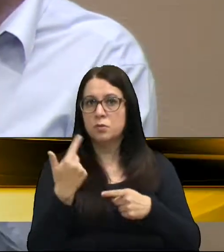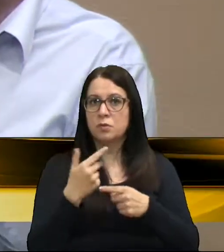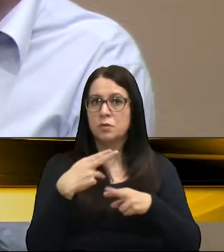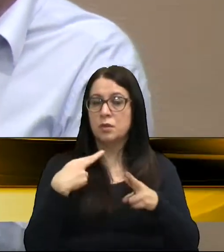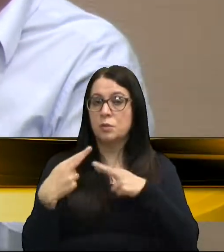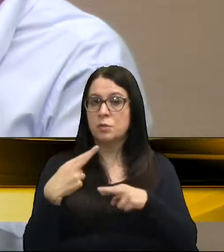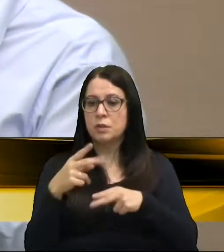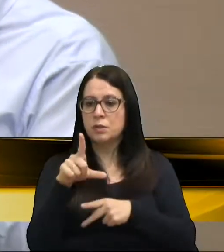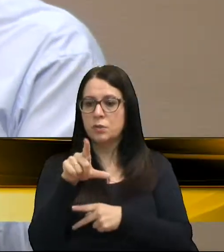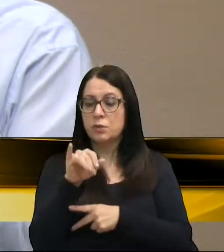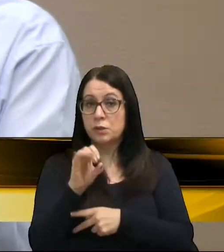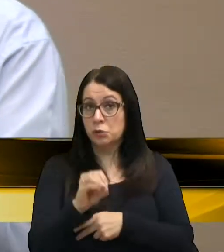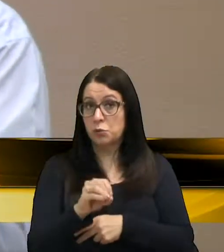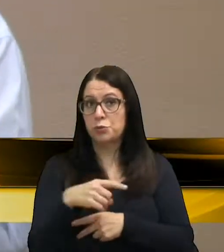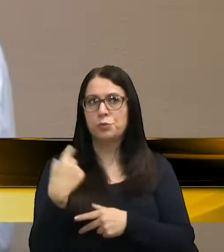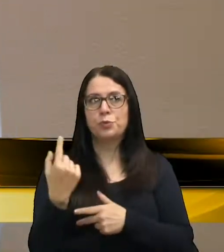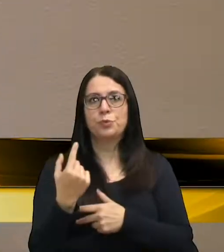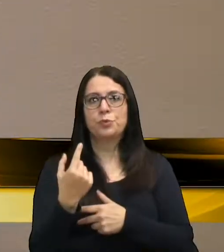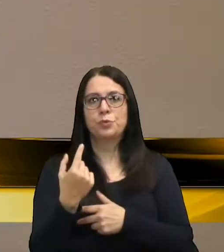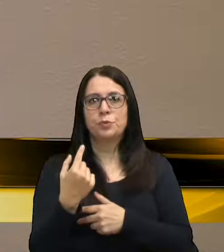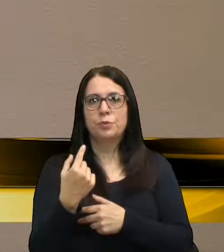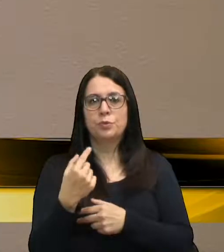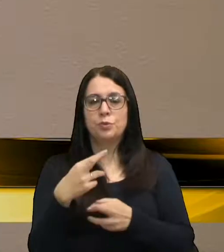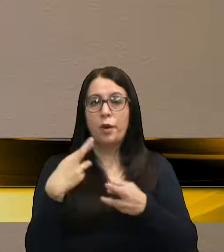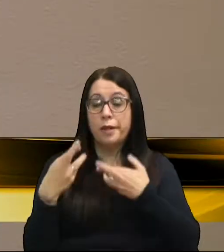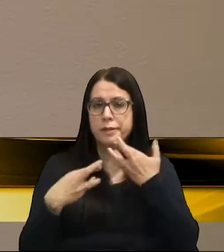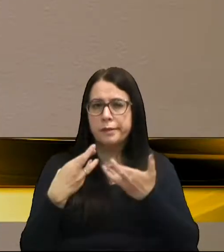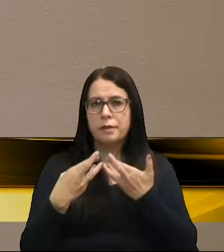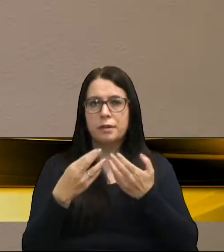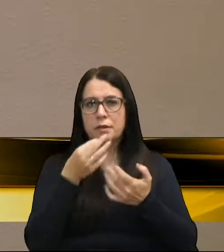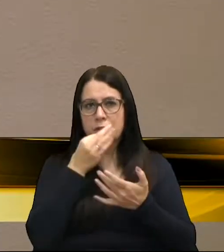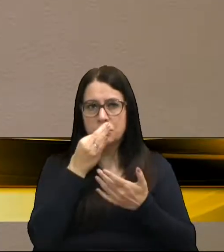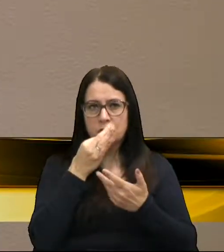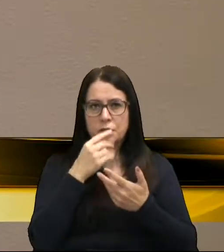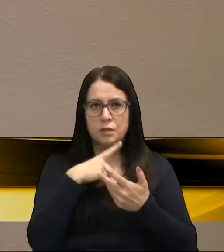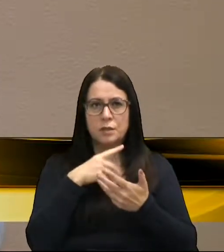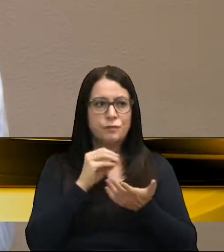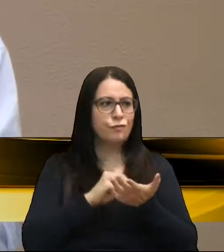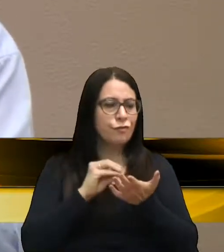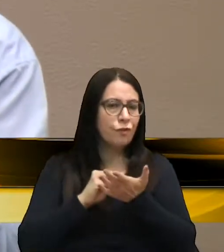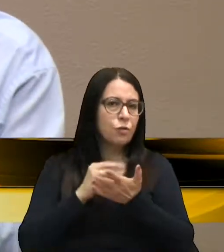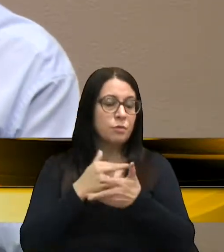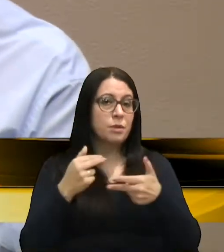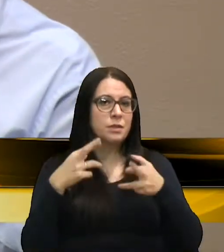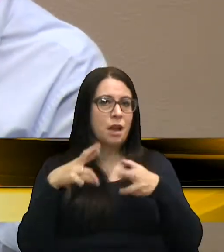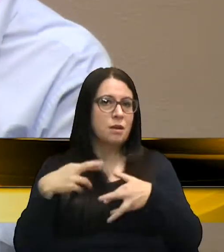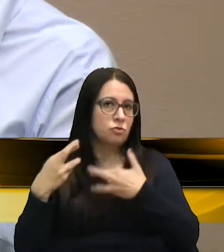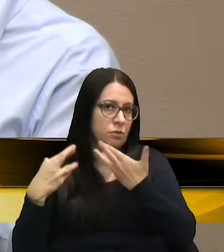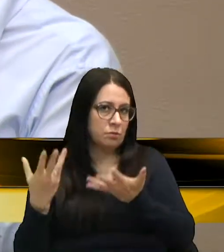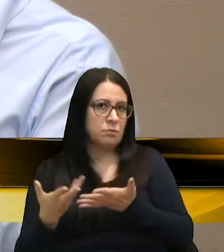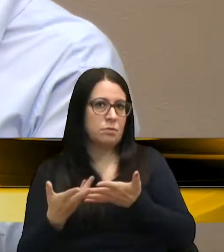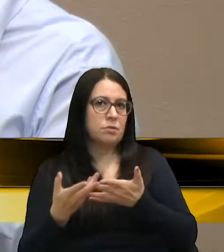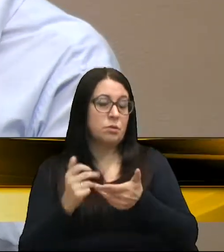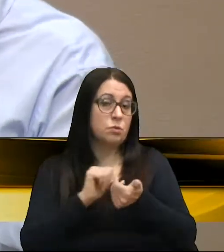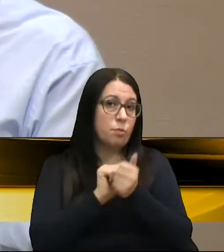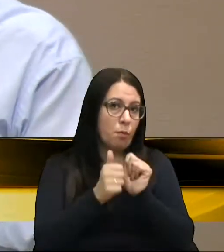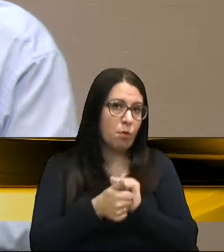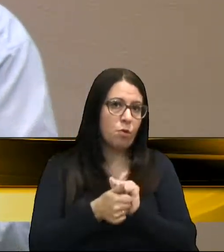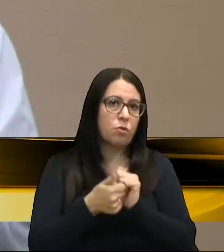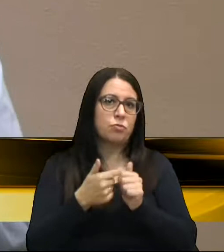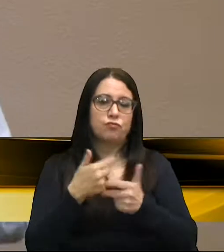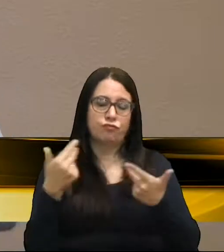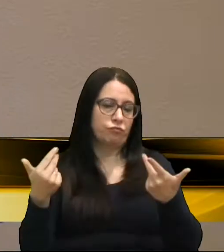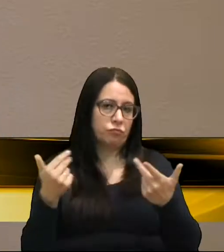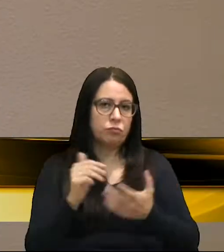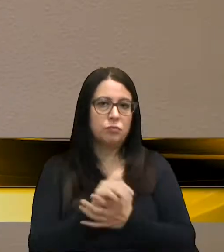relacionada ao lixo, quanto a relação do lazer, que Caxias do Sul carece de mais áreas de lazer, quanto ao esporte,